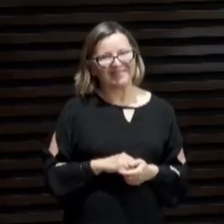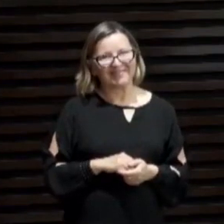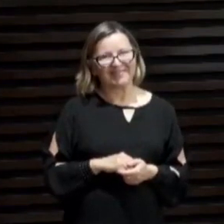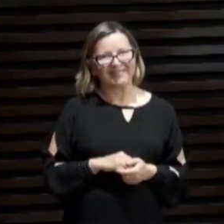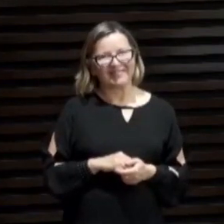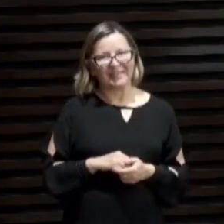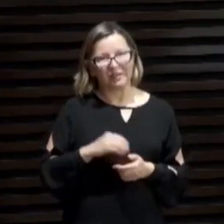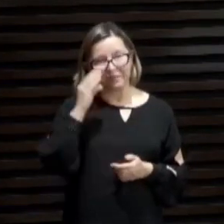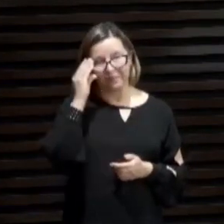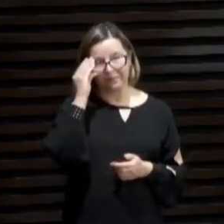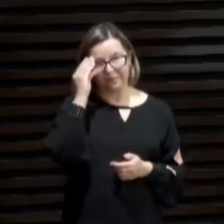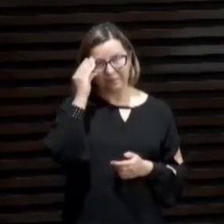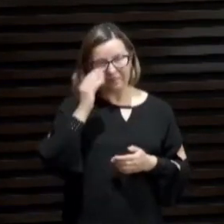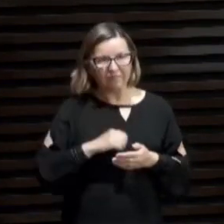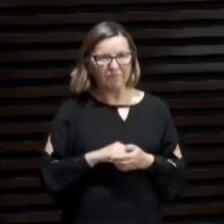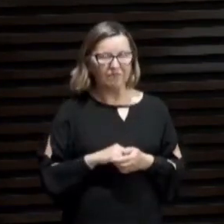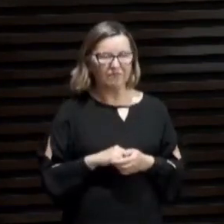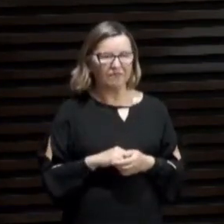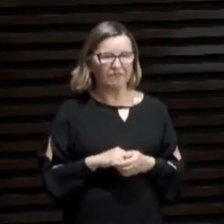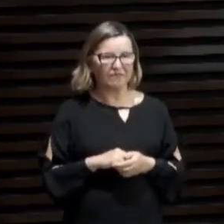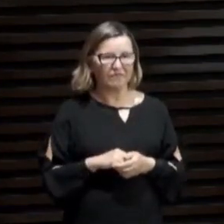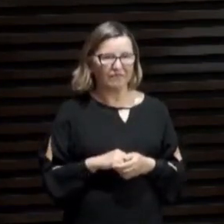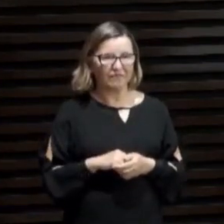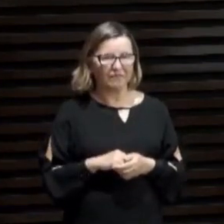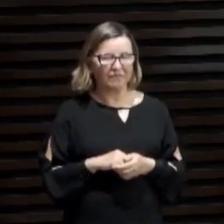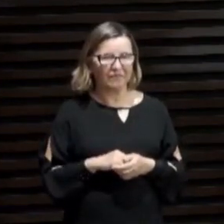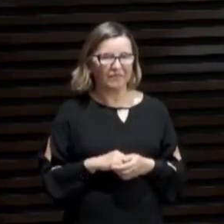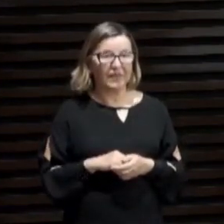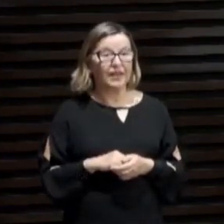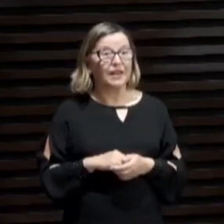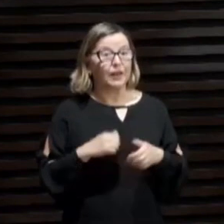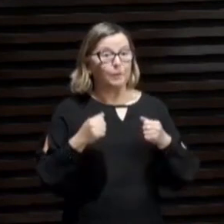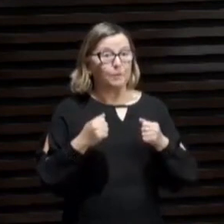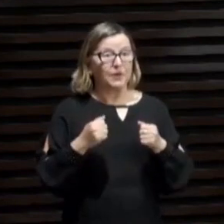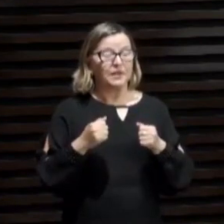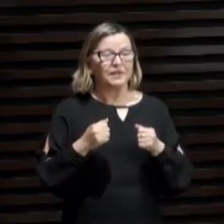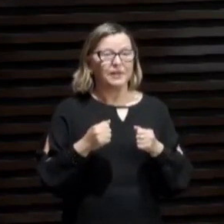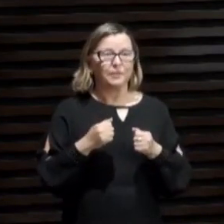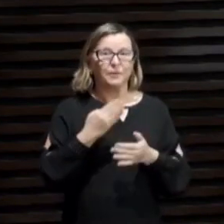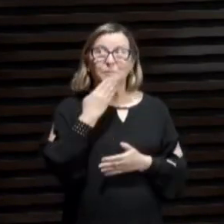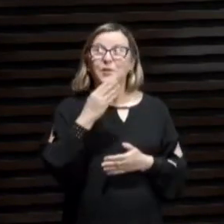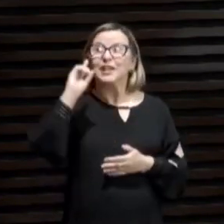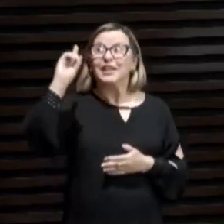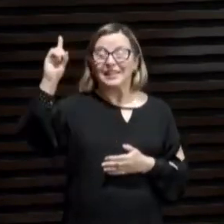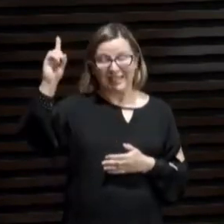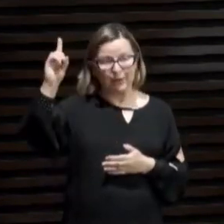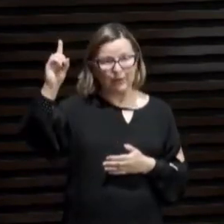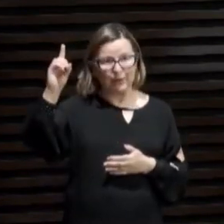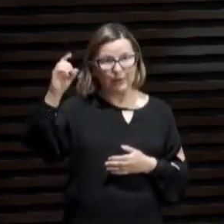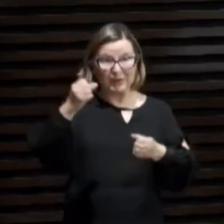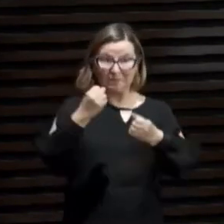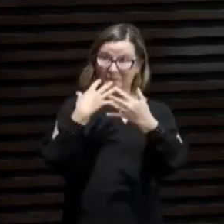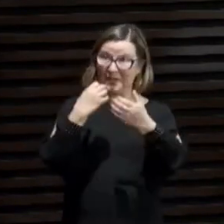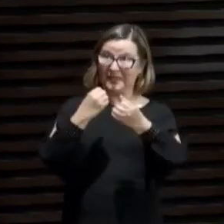Nós precisamos fazer uma oração para Deus. Senhor, ensina-me a lamentar e a nunca murmurar. Será que você pode